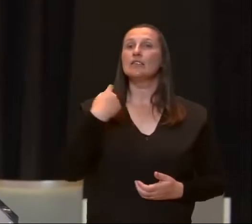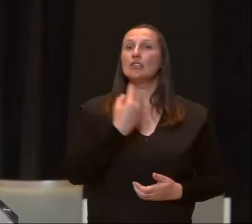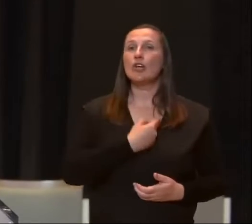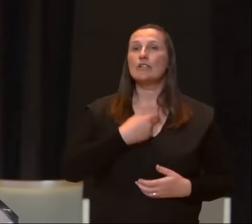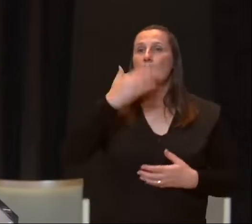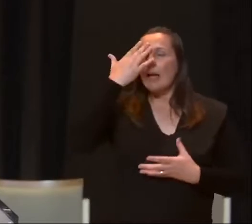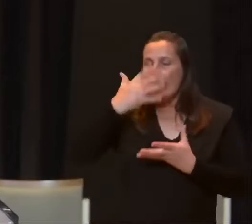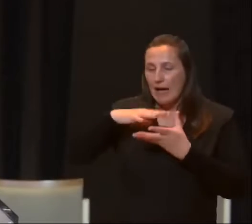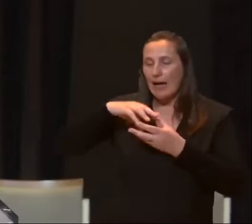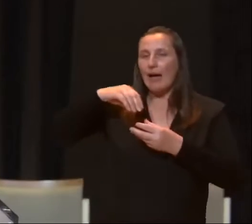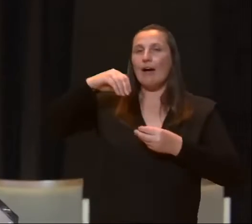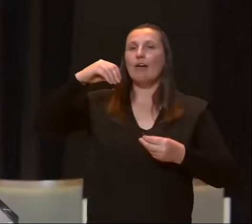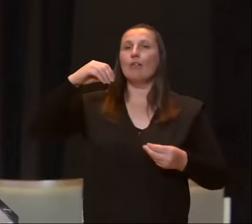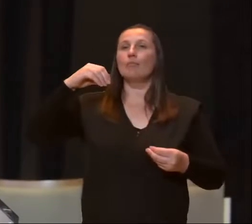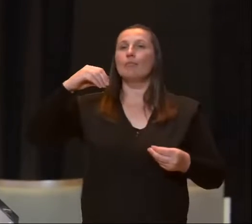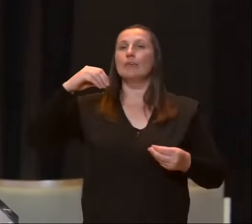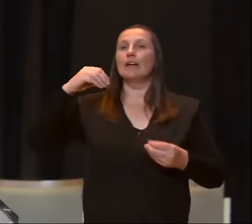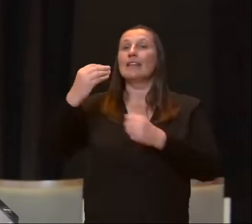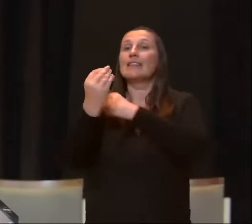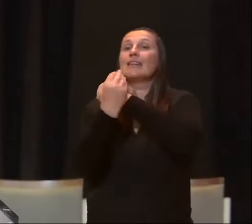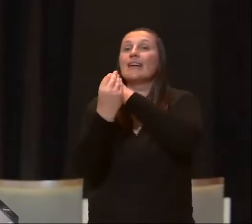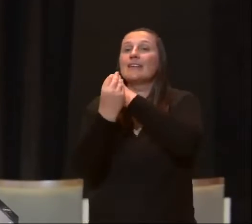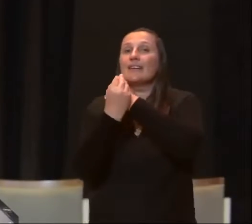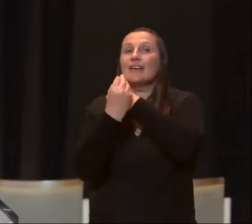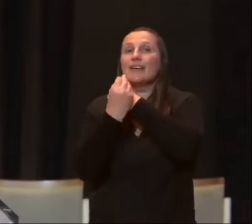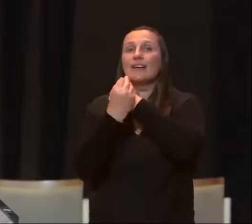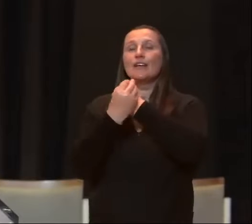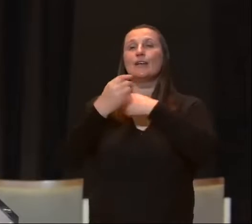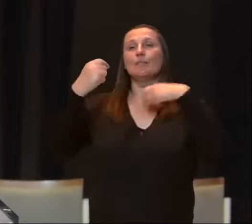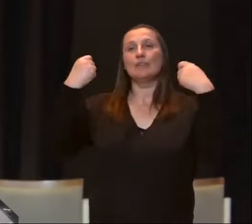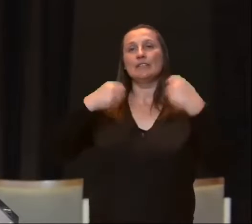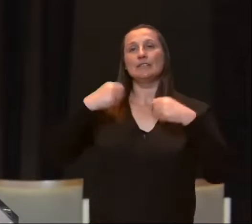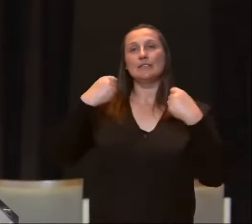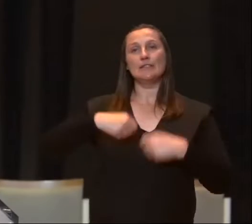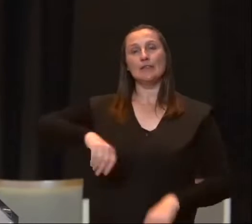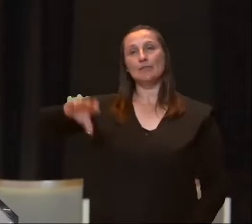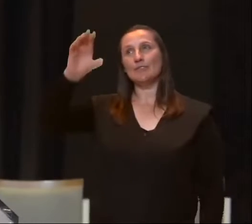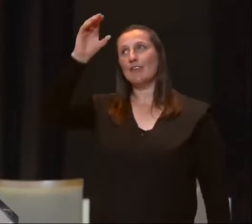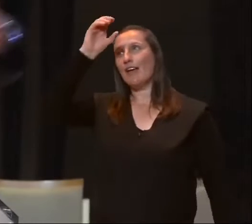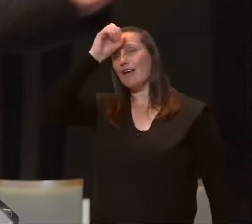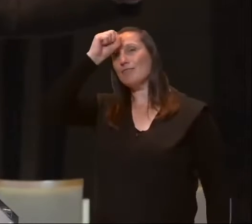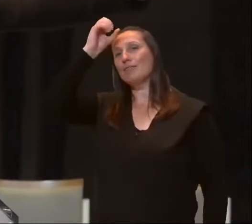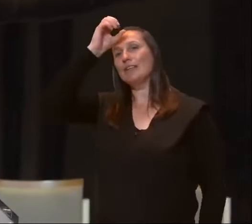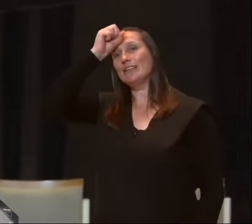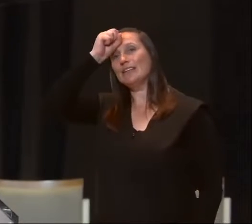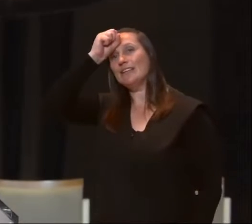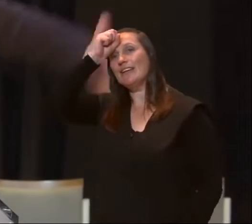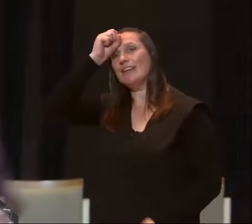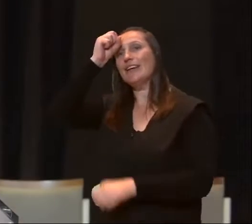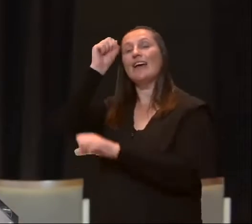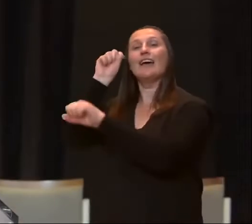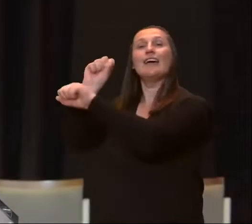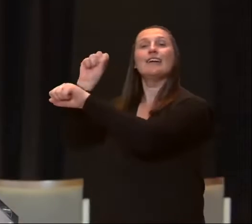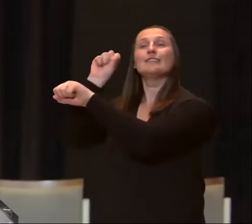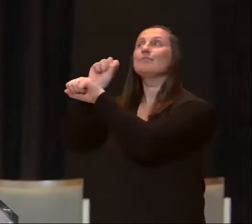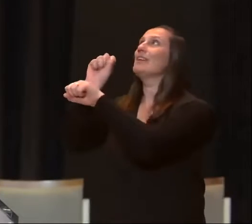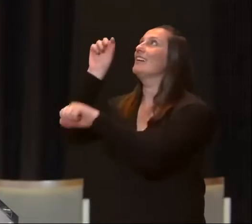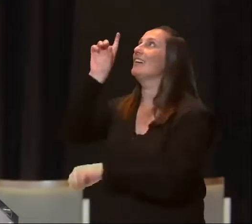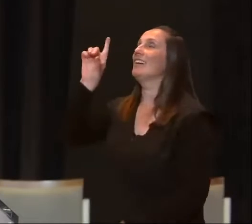abatida, precisamos aprender a esperar em Deus. Por que está abatido a minha